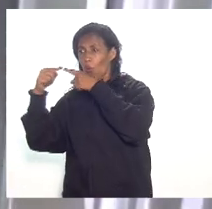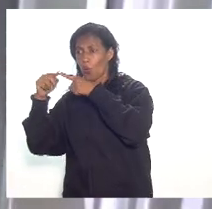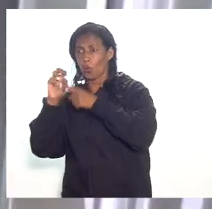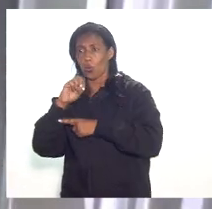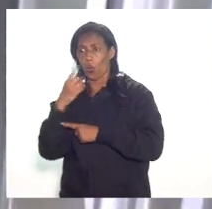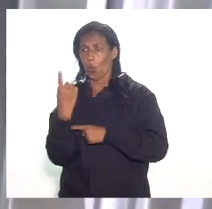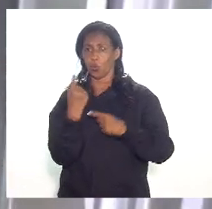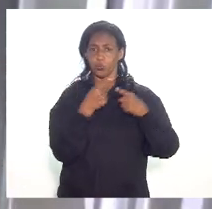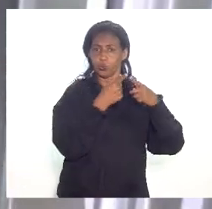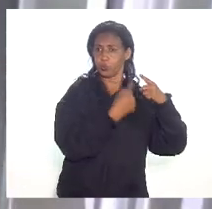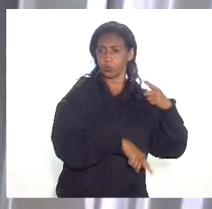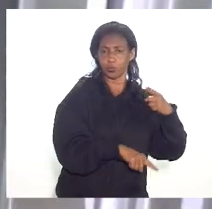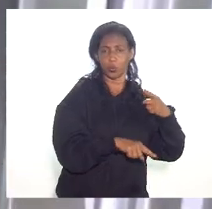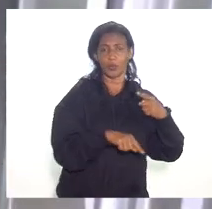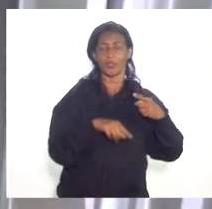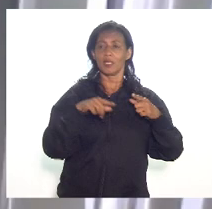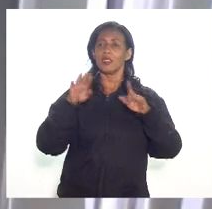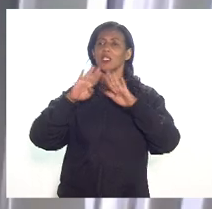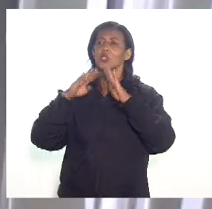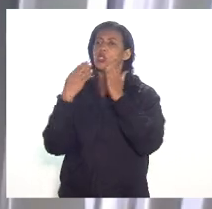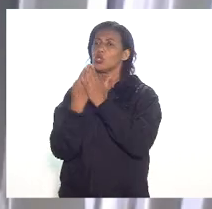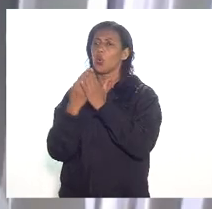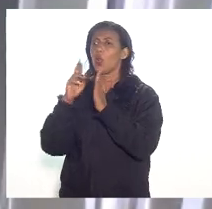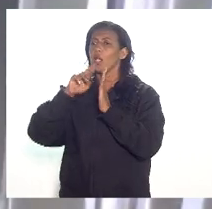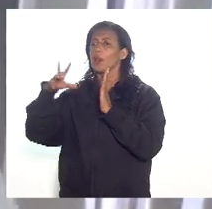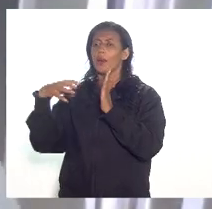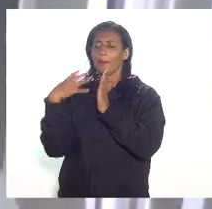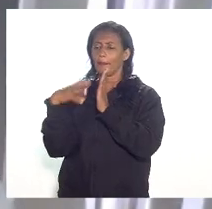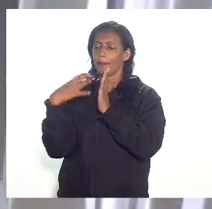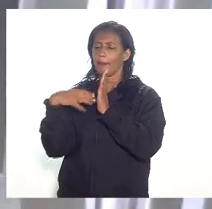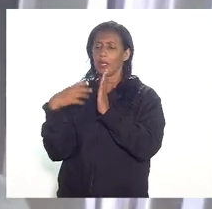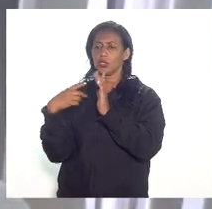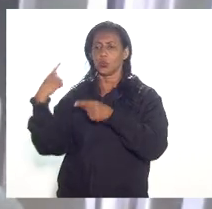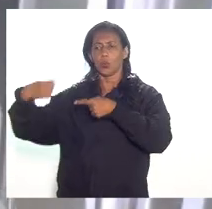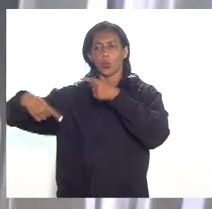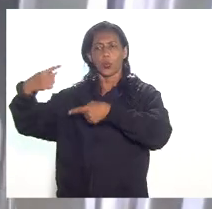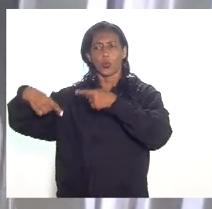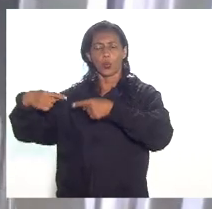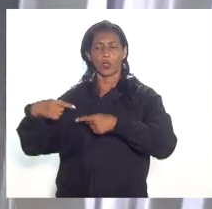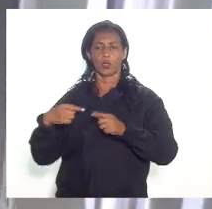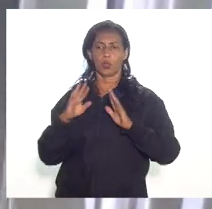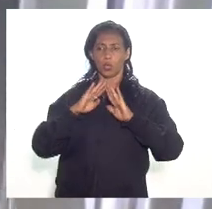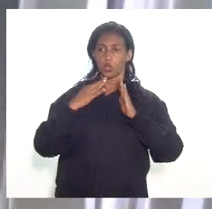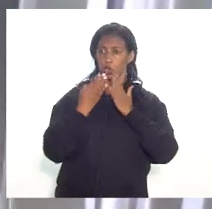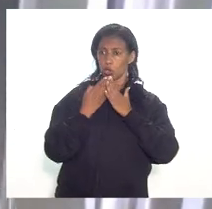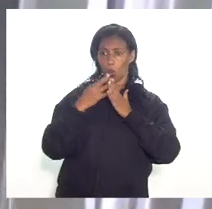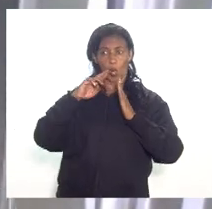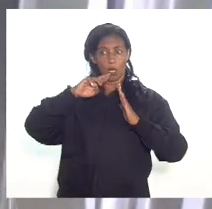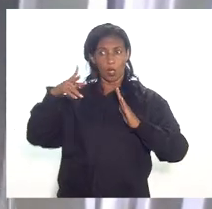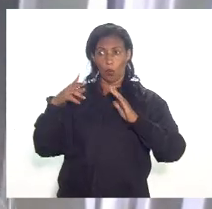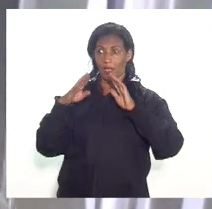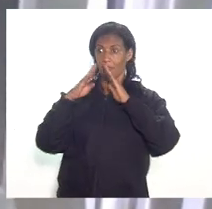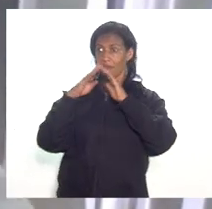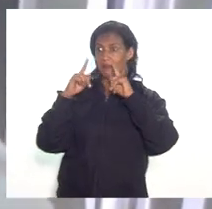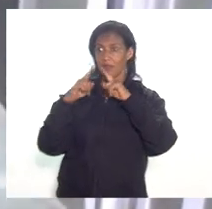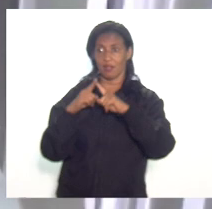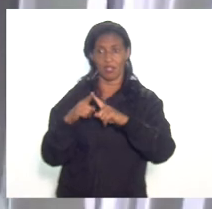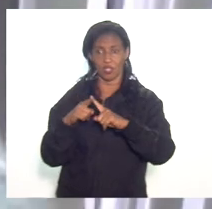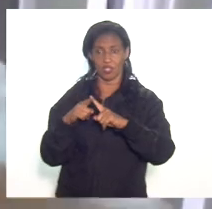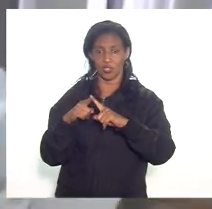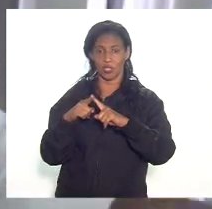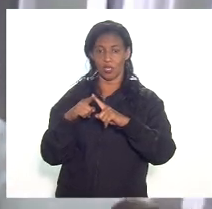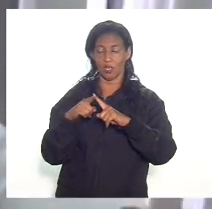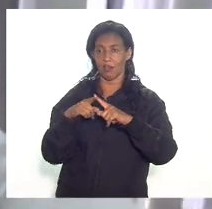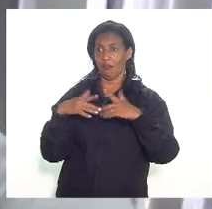escolas não são partidos políticos que as escolas não são igrejas consequentemente é